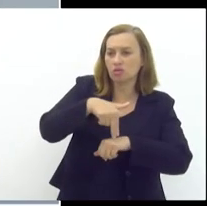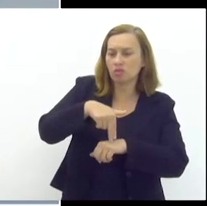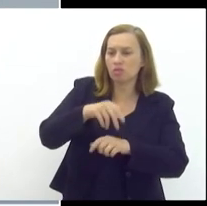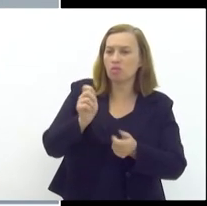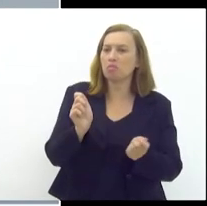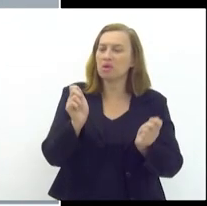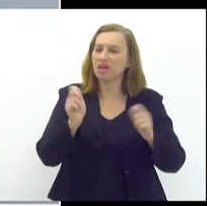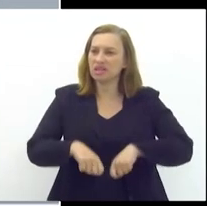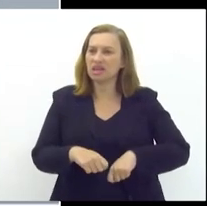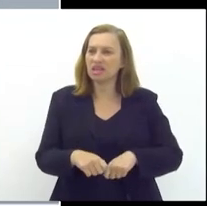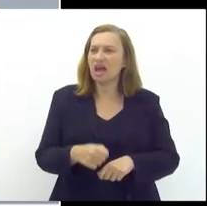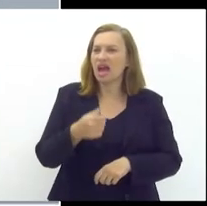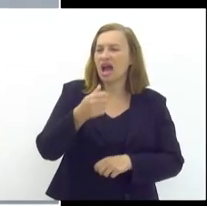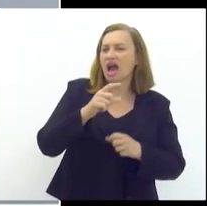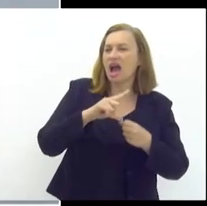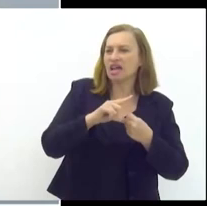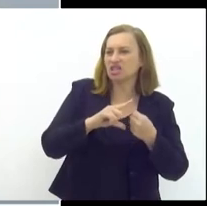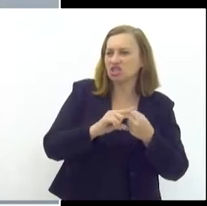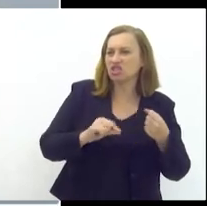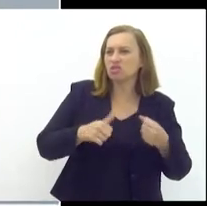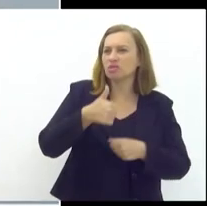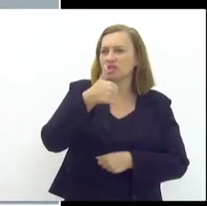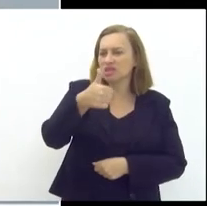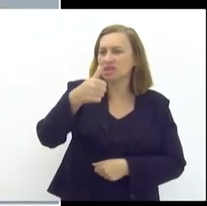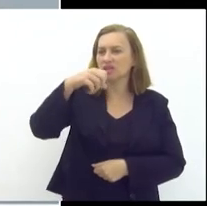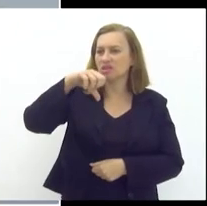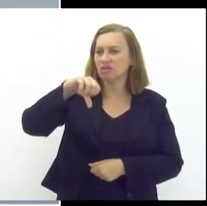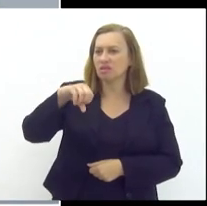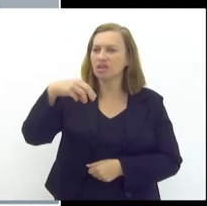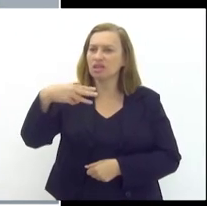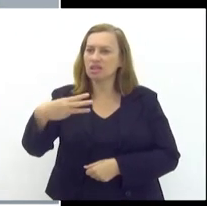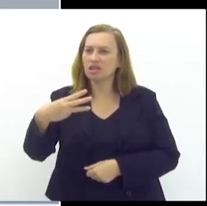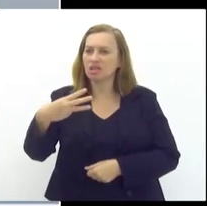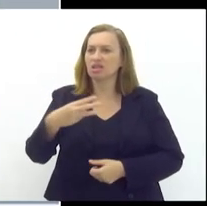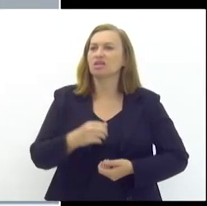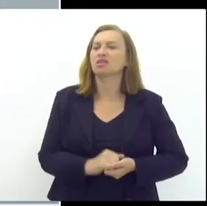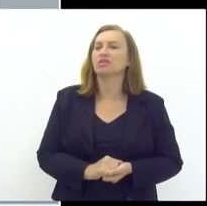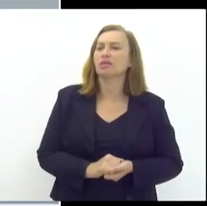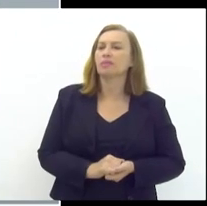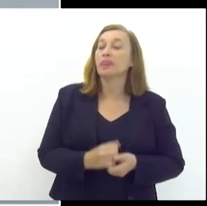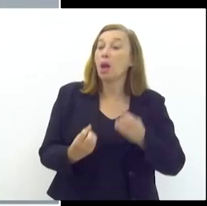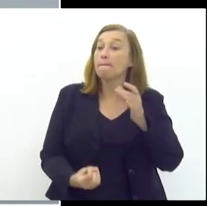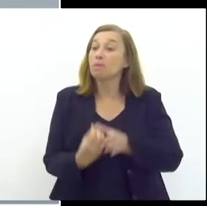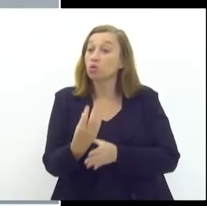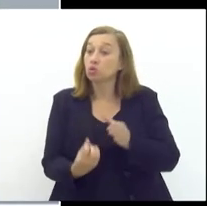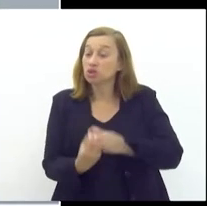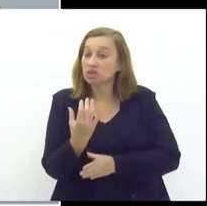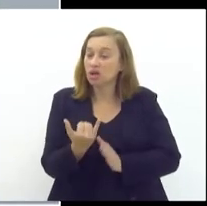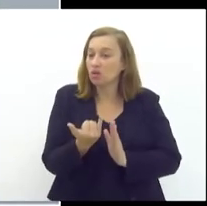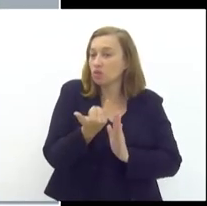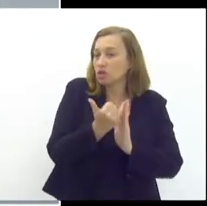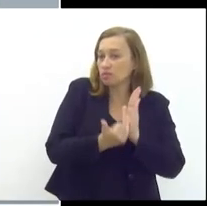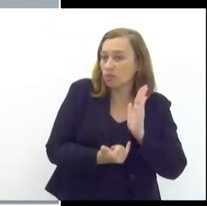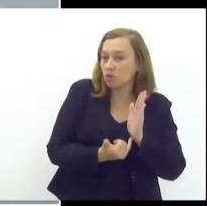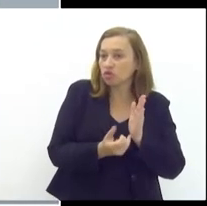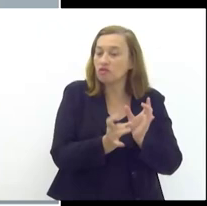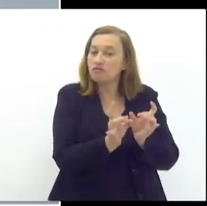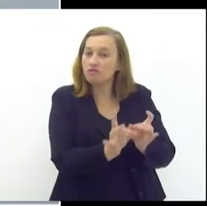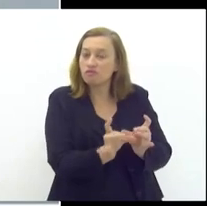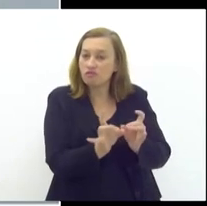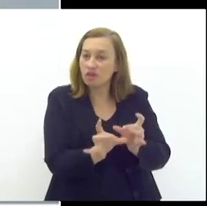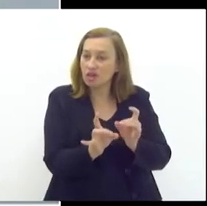153 compete a união instituir Impostos sobre produção comercialização